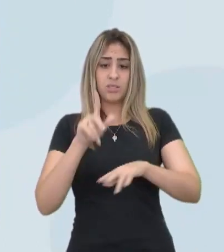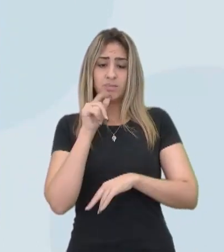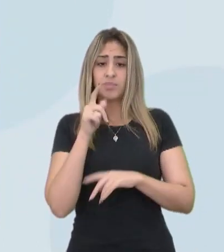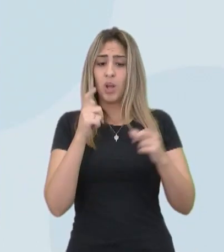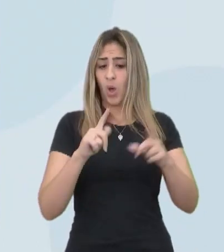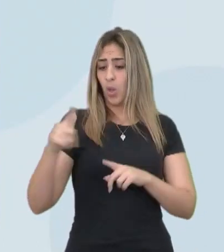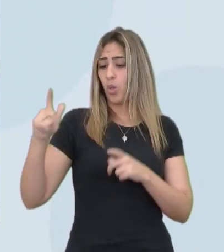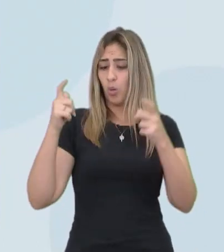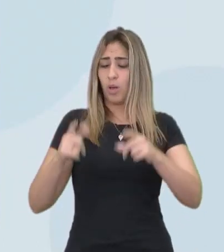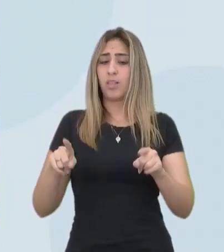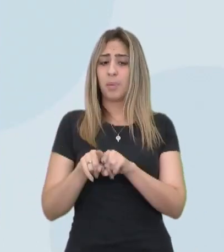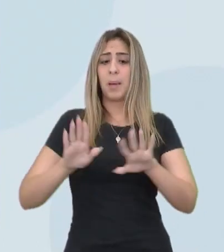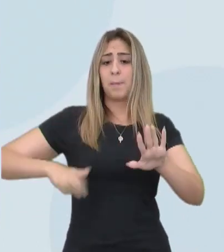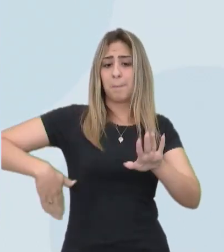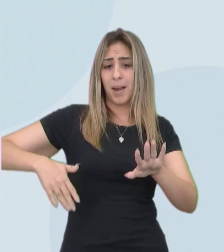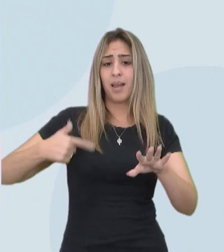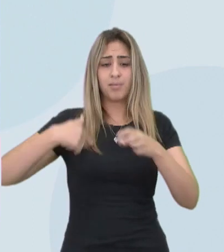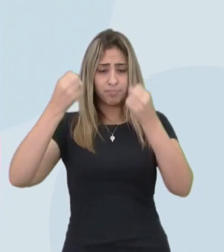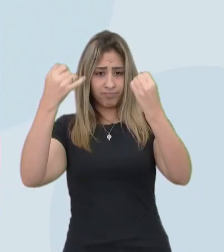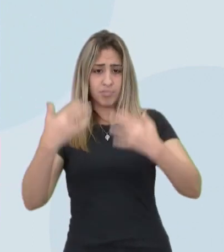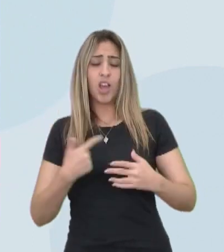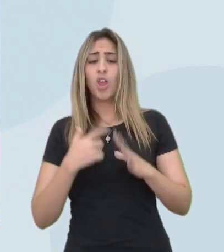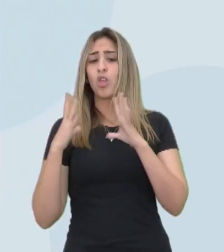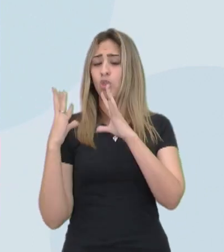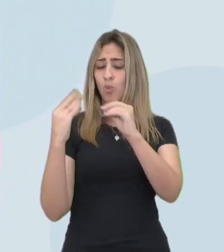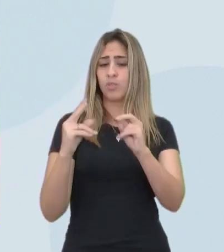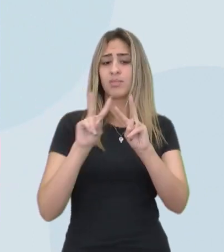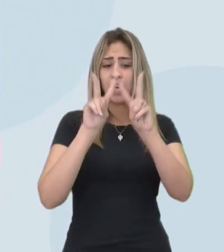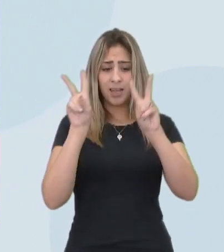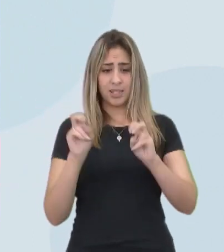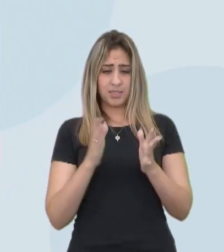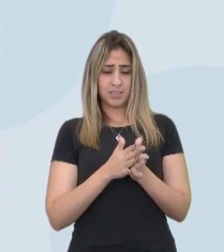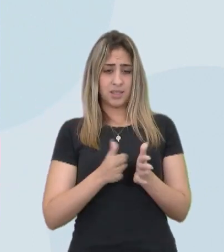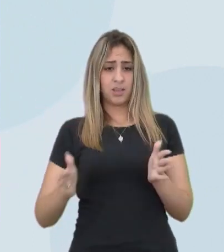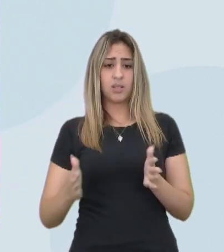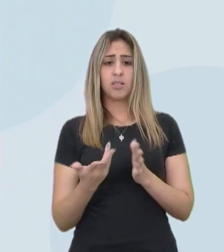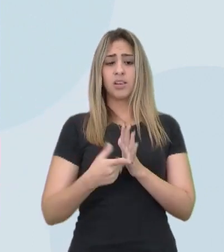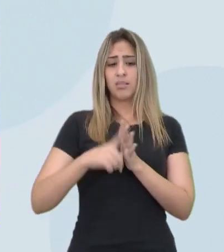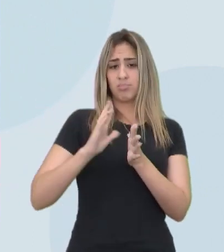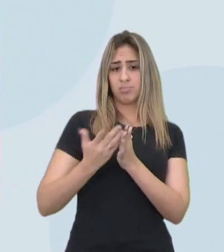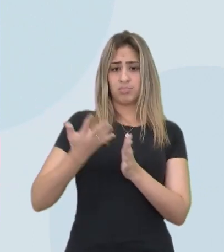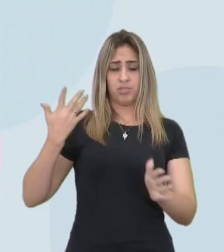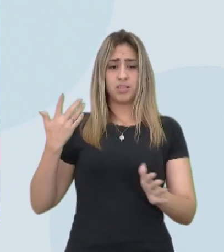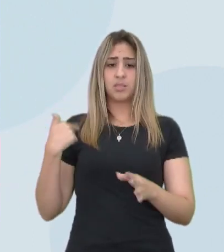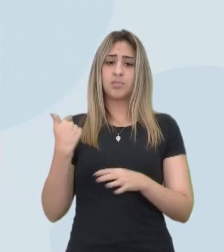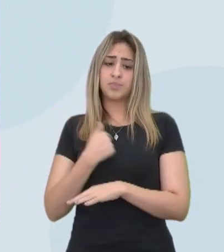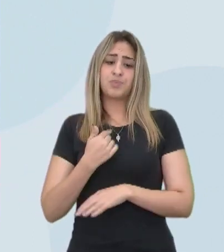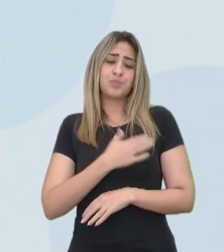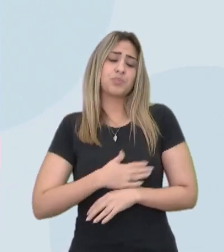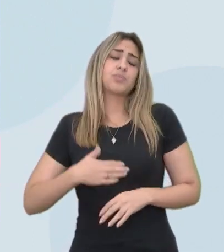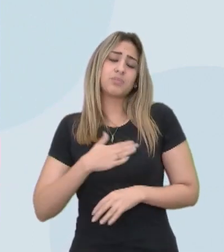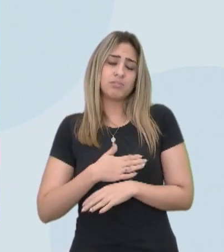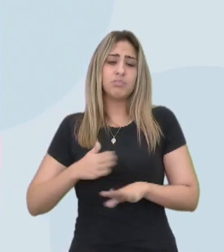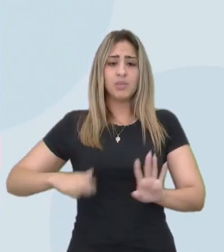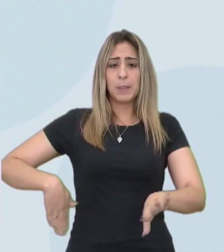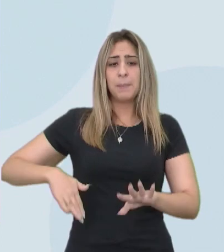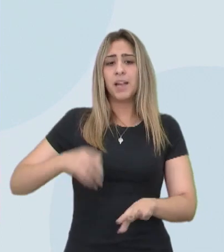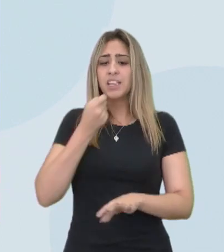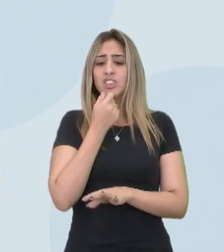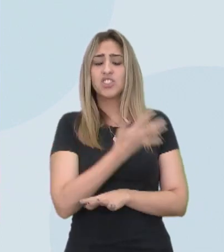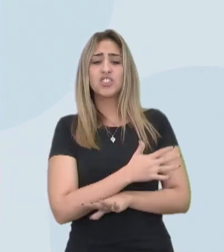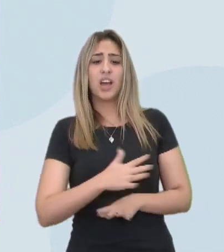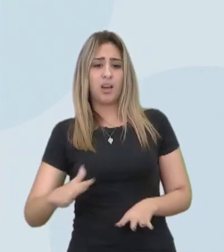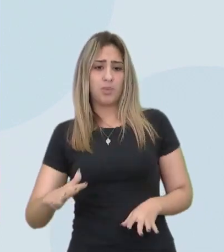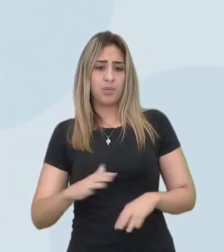local também, a praia que eu falei. E tem todo um quesito aí ancestral, eu gostar de praia, eu gostar de mar.